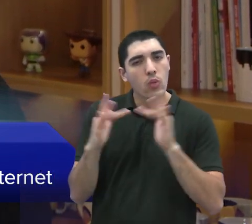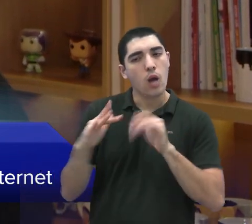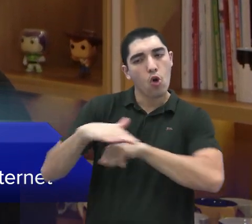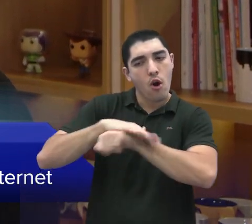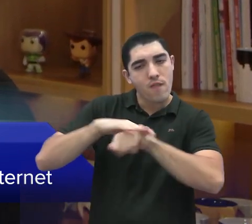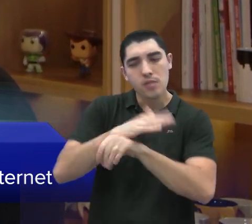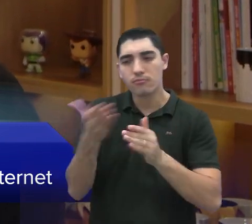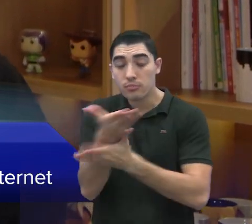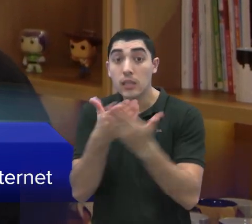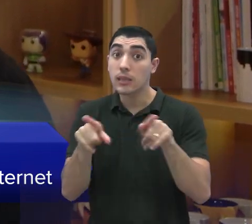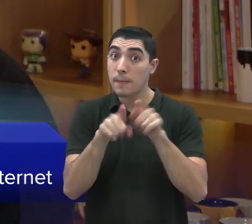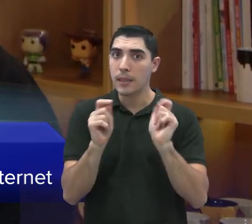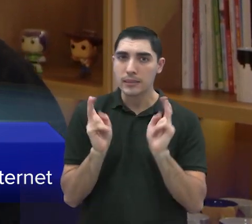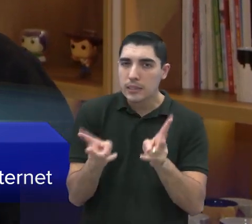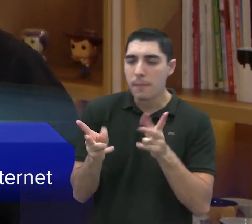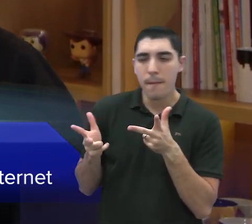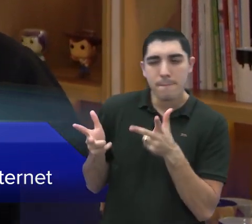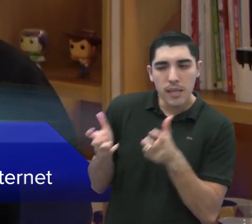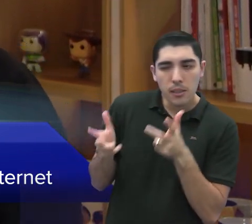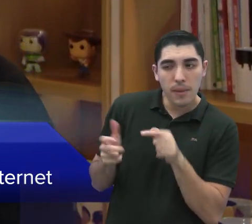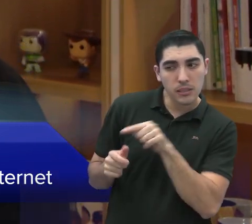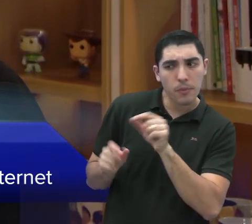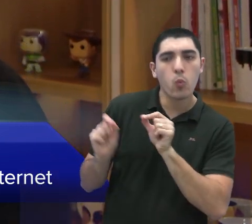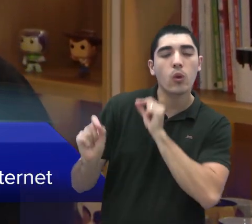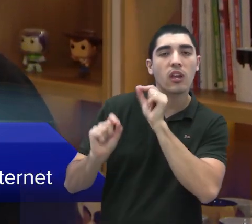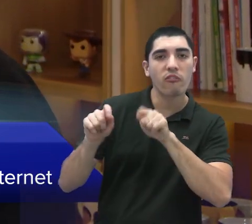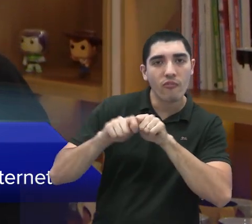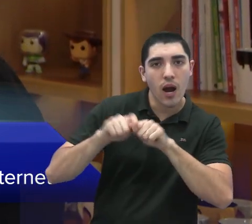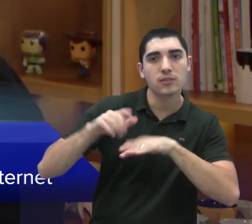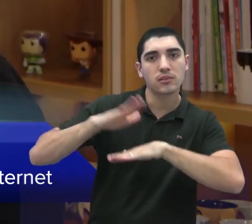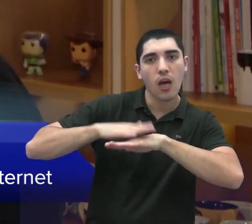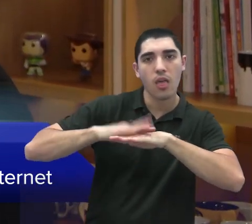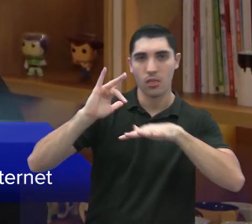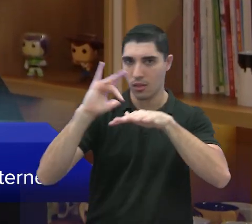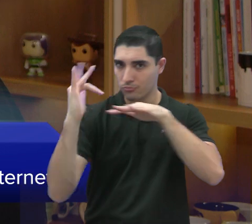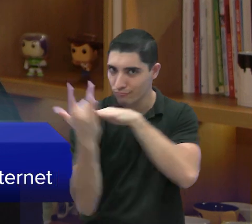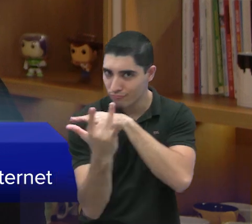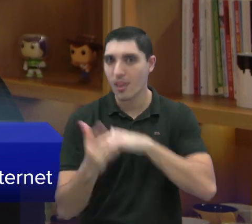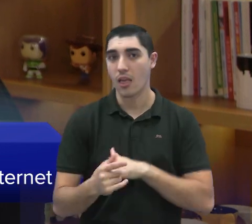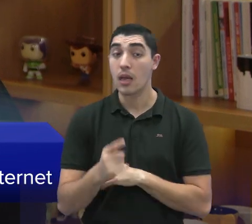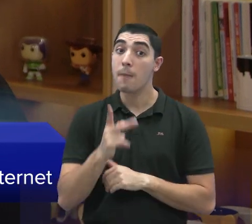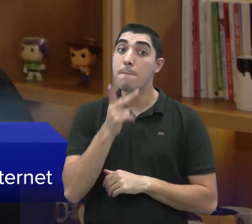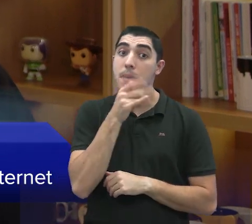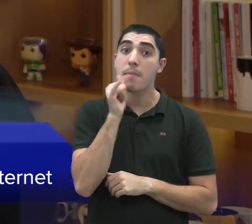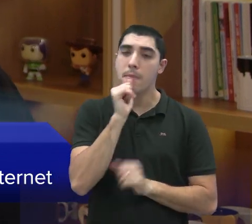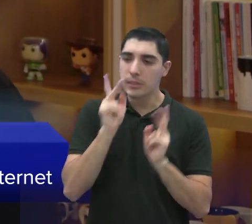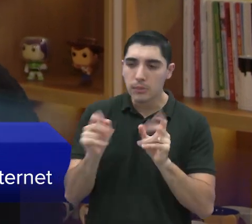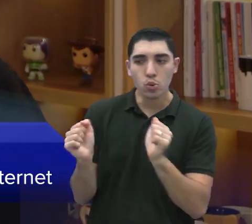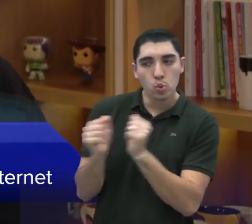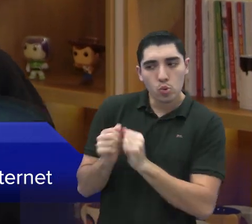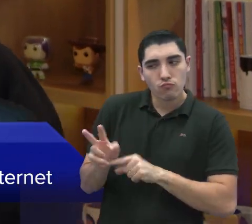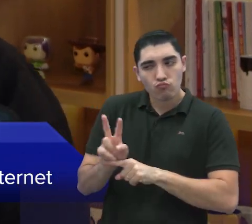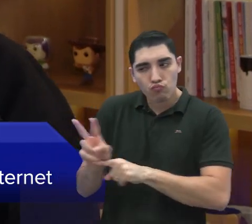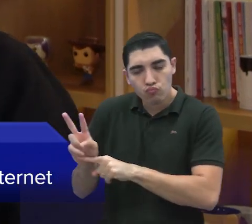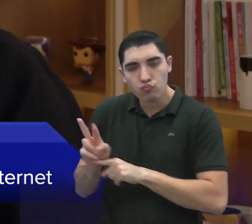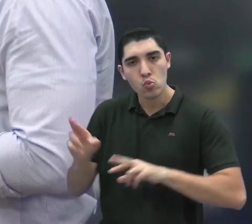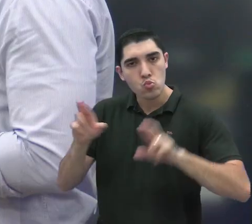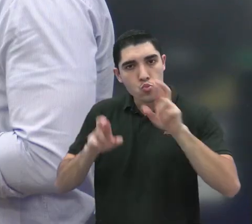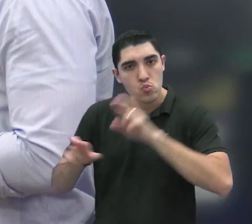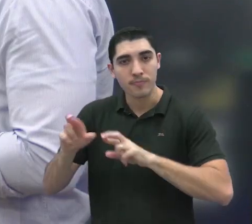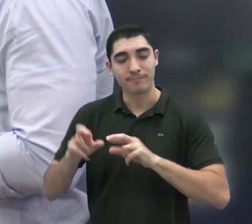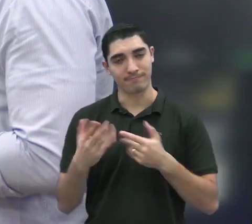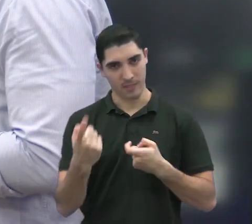a percepção do que está acontecendo ali nesse espaço virtual, participar, né? A participação dos pais em todo esse processo